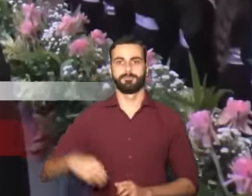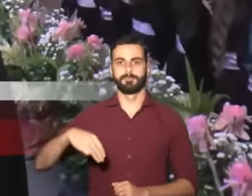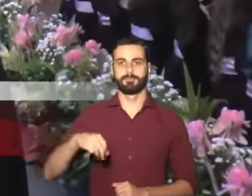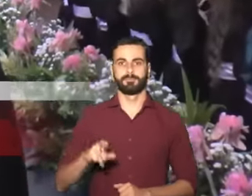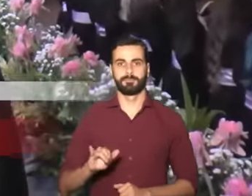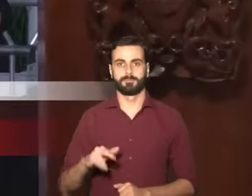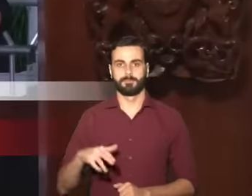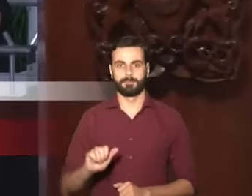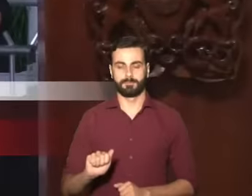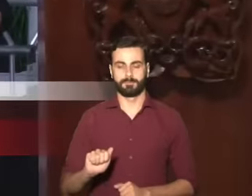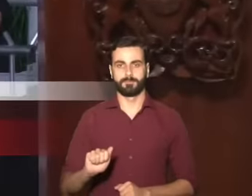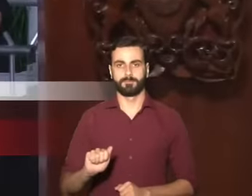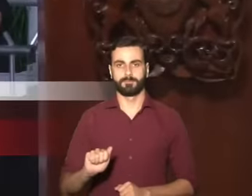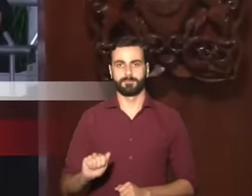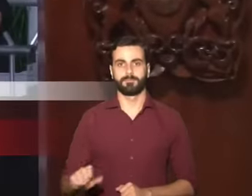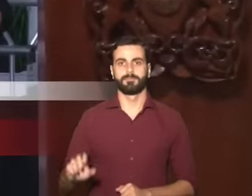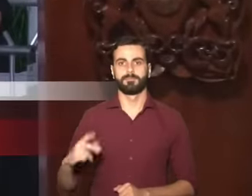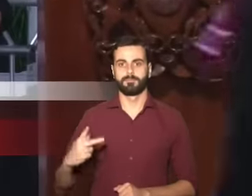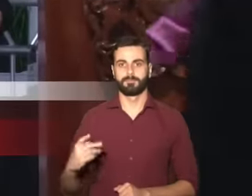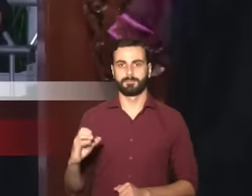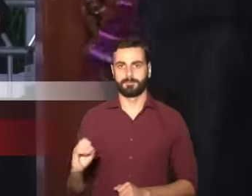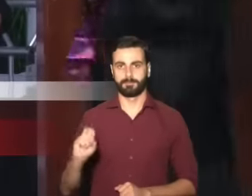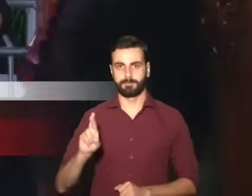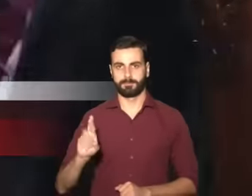Marina Comonian Porto.